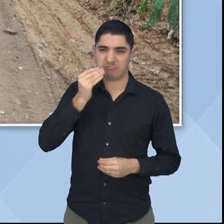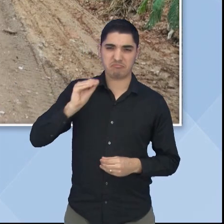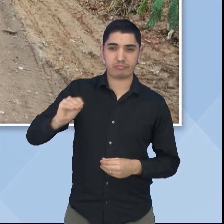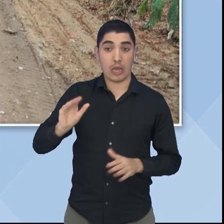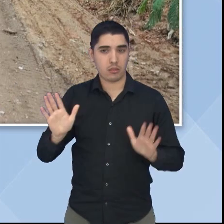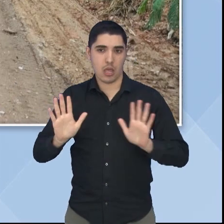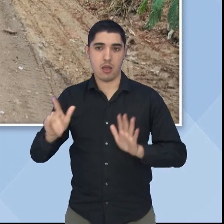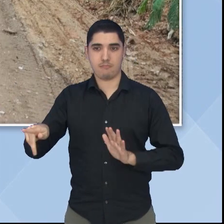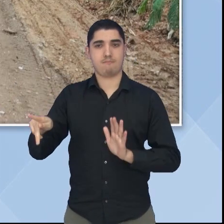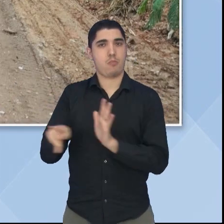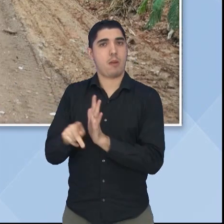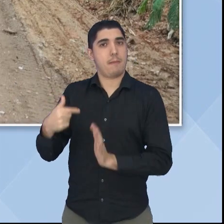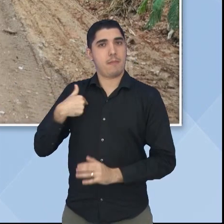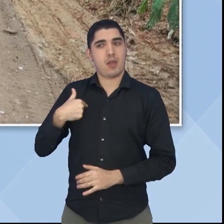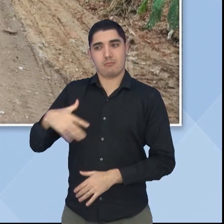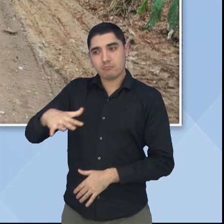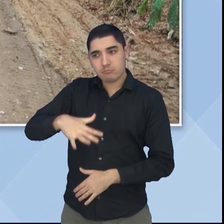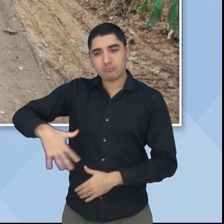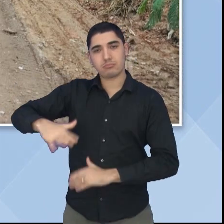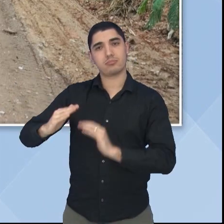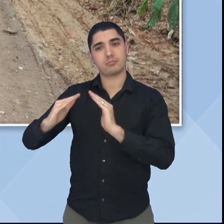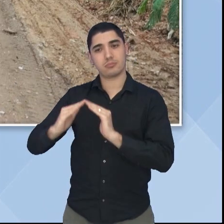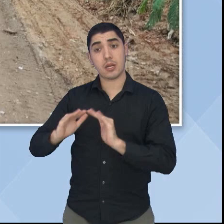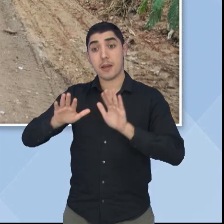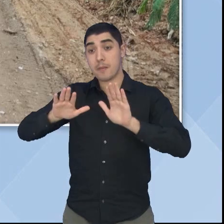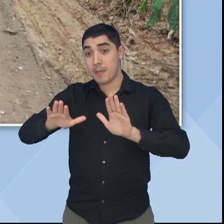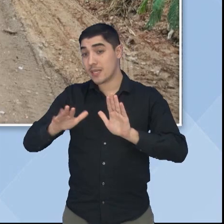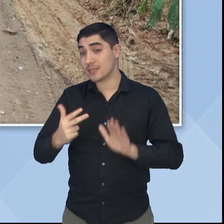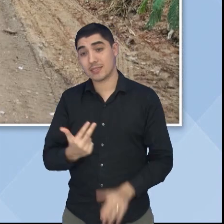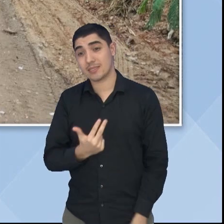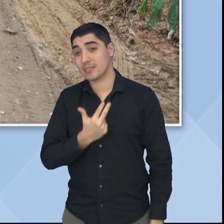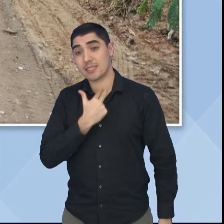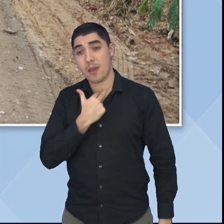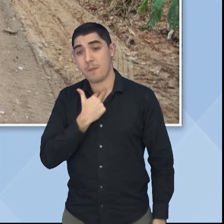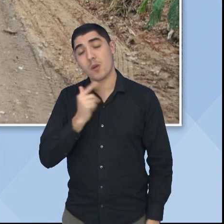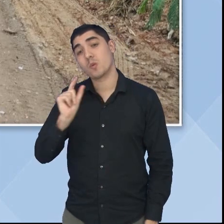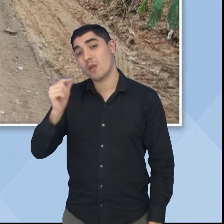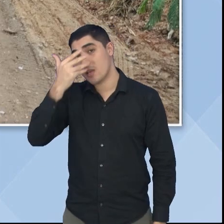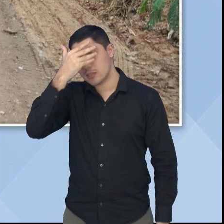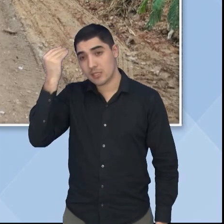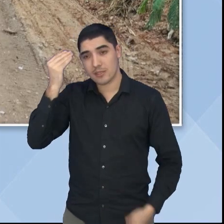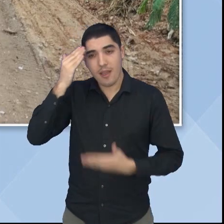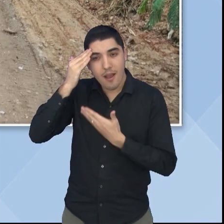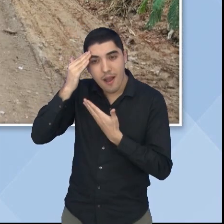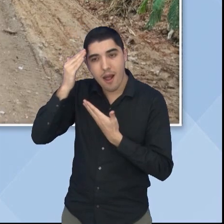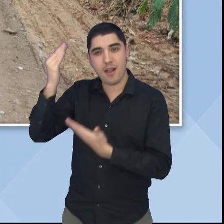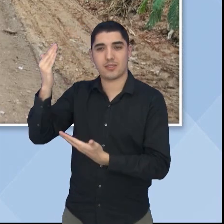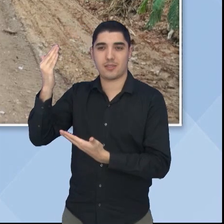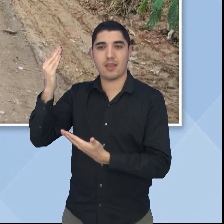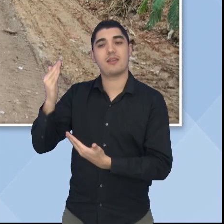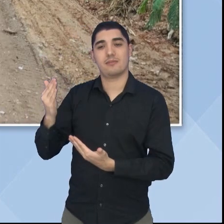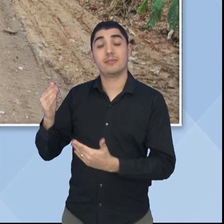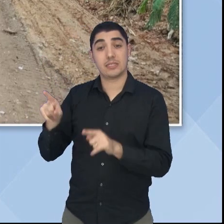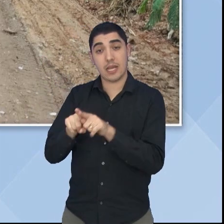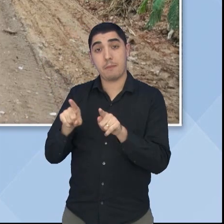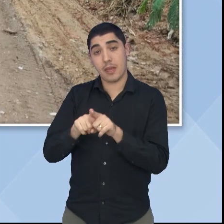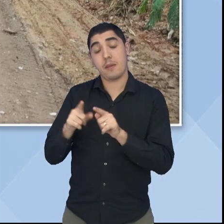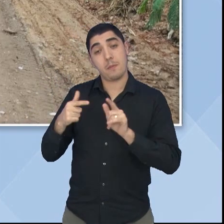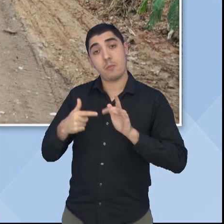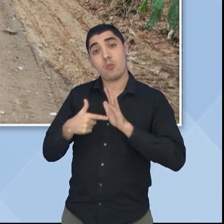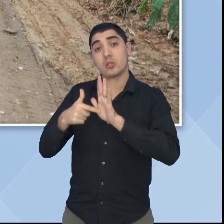minha região. Mas também eu não posso deixar de agradecer e apresentar os pedidos que são